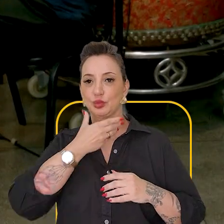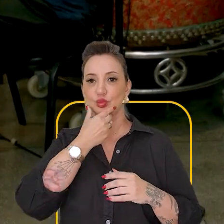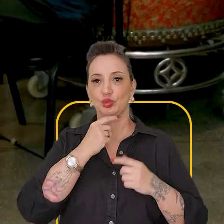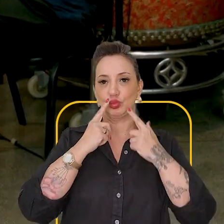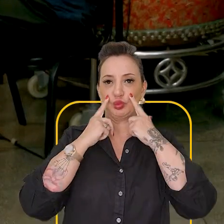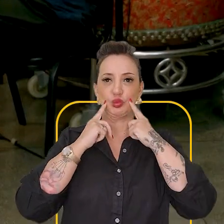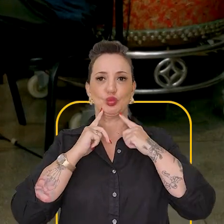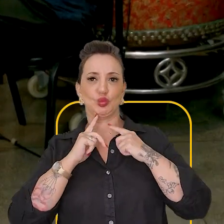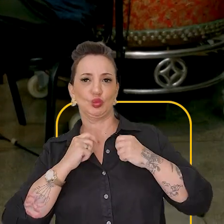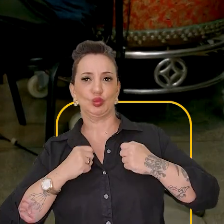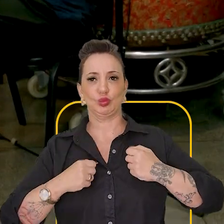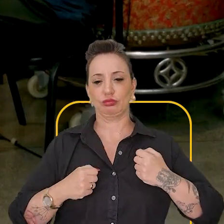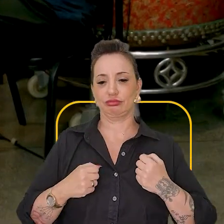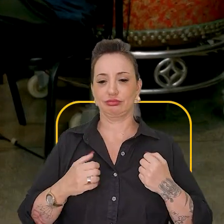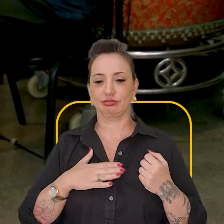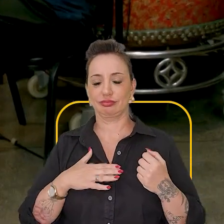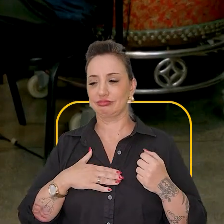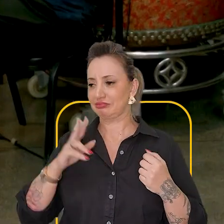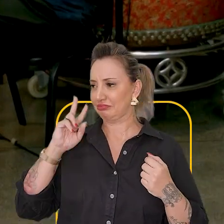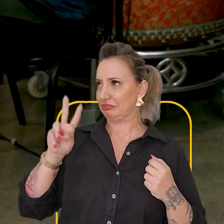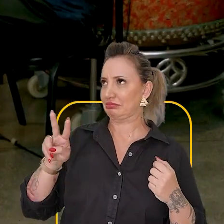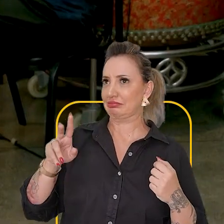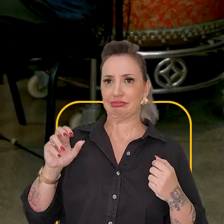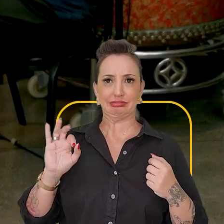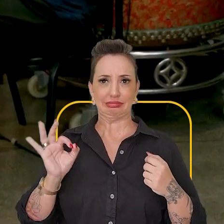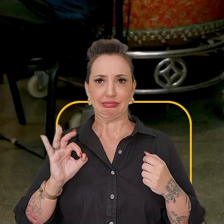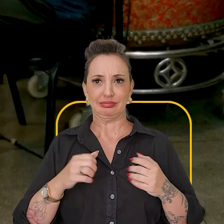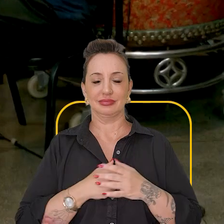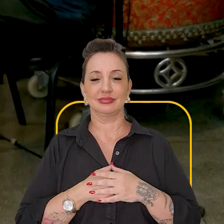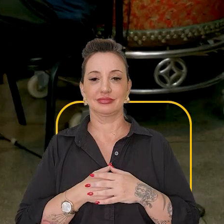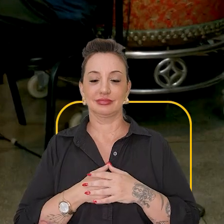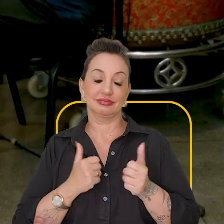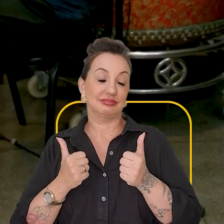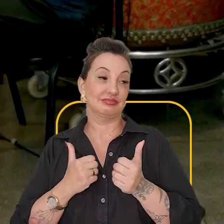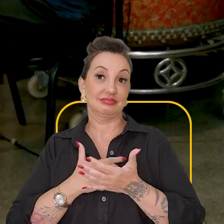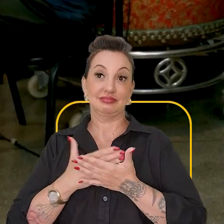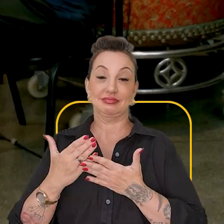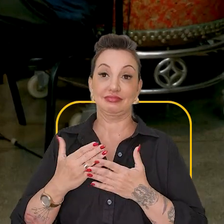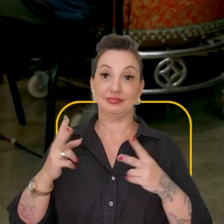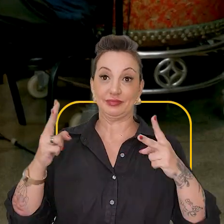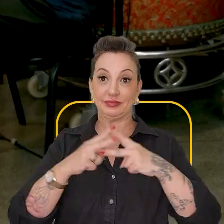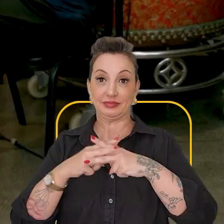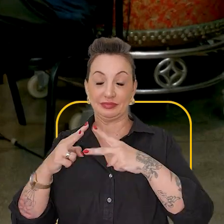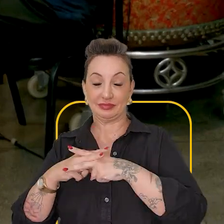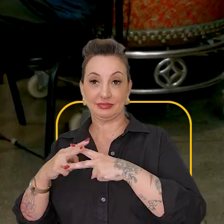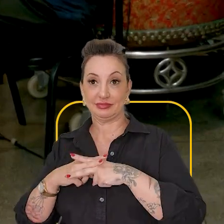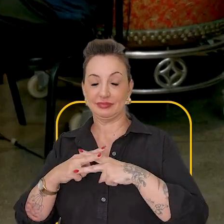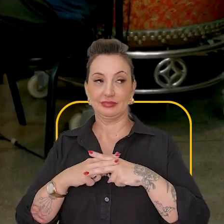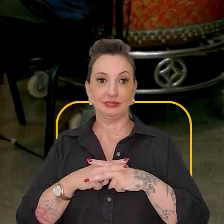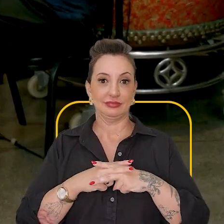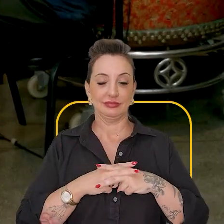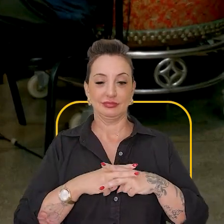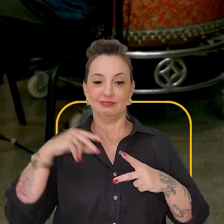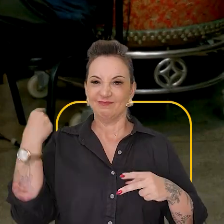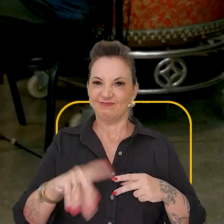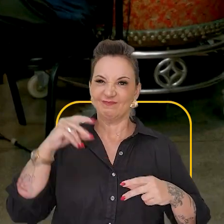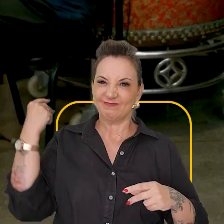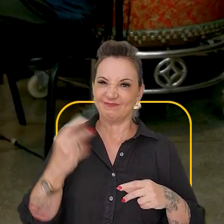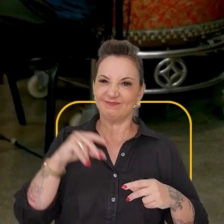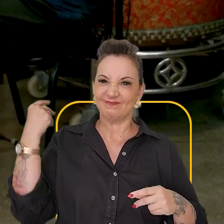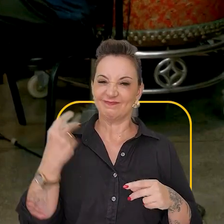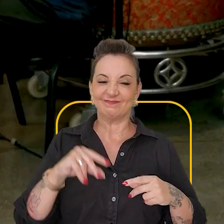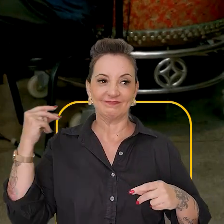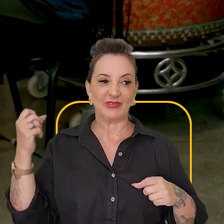bigodão tal todo eu nunca tinha visto ele aí beleza aí começou as lutas uma porradaria